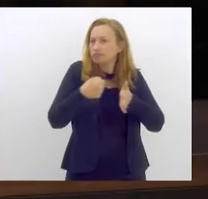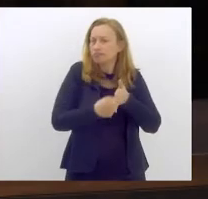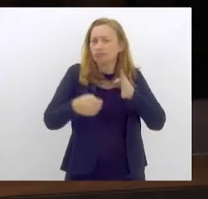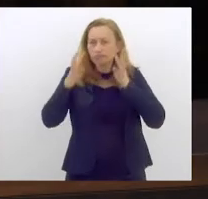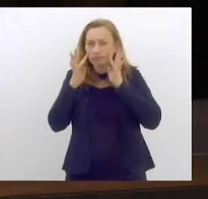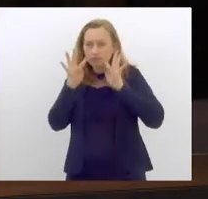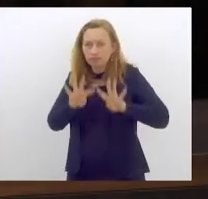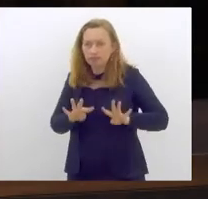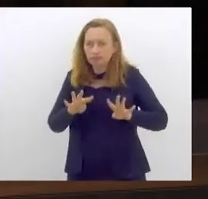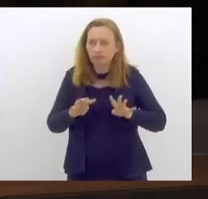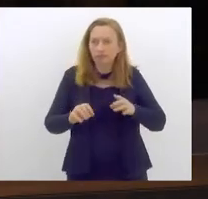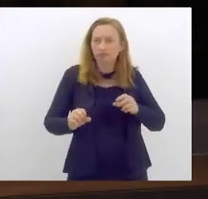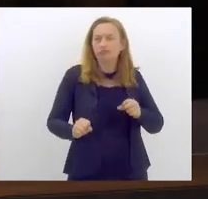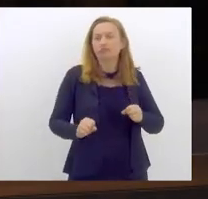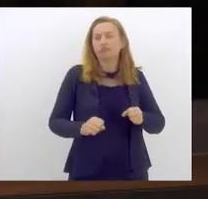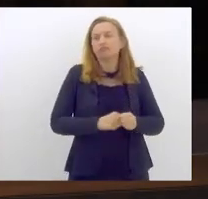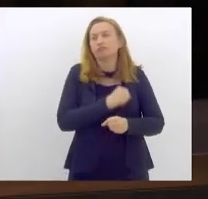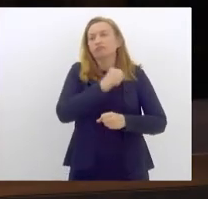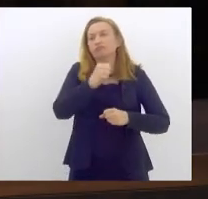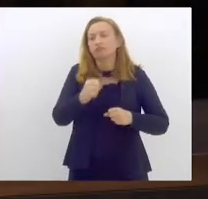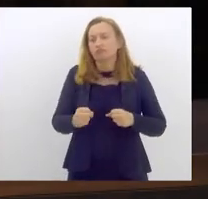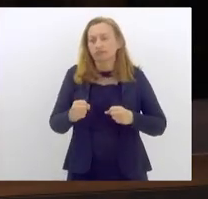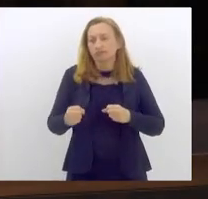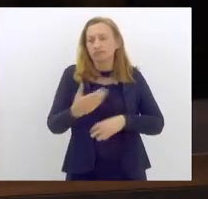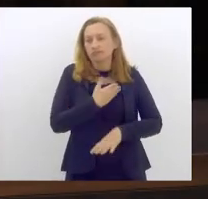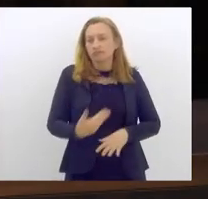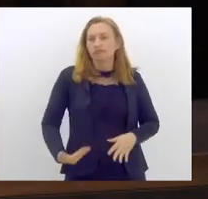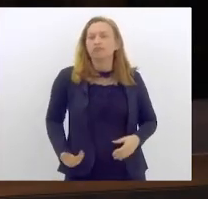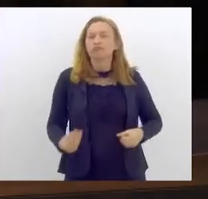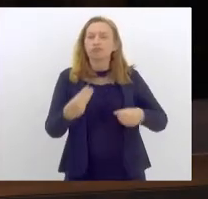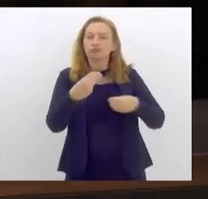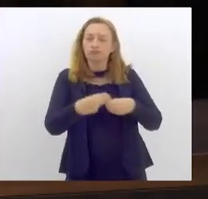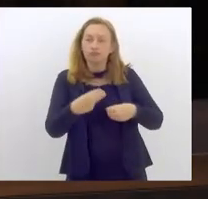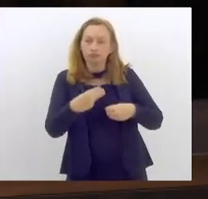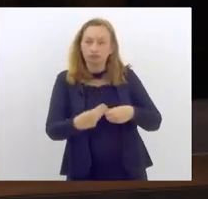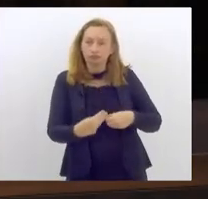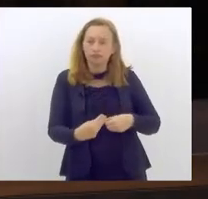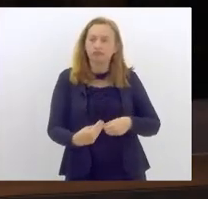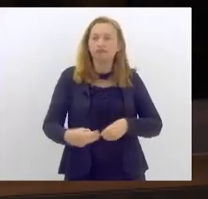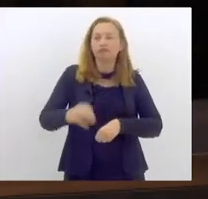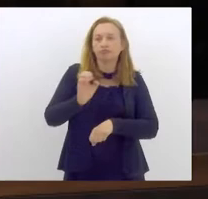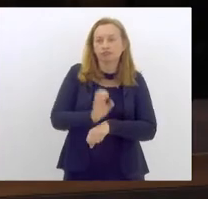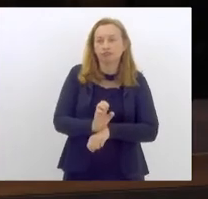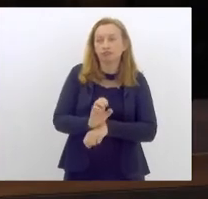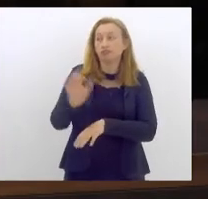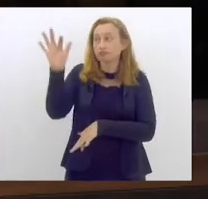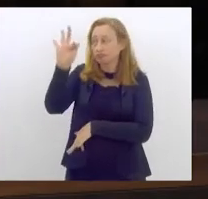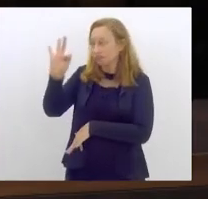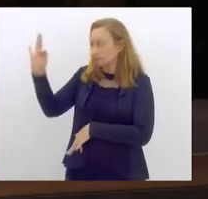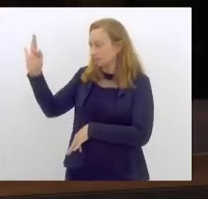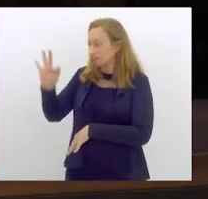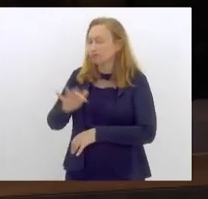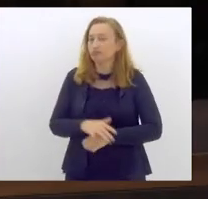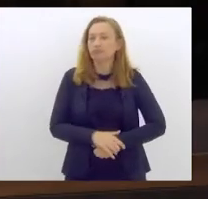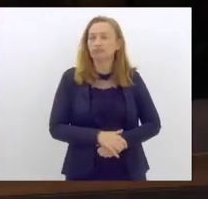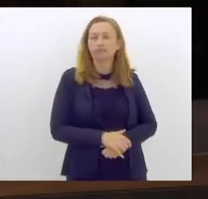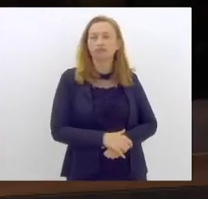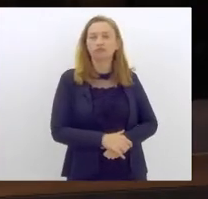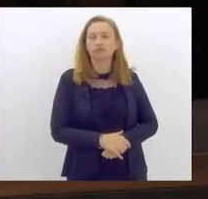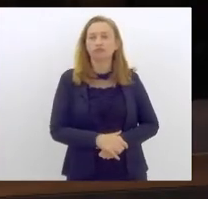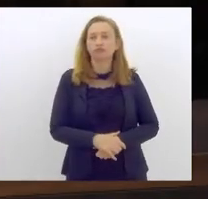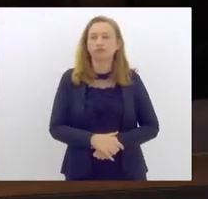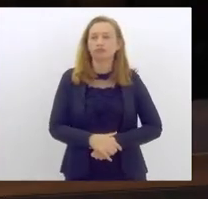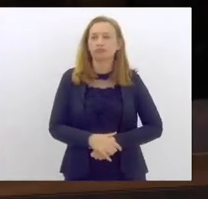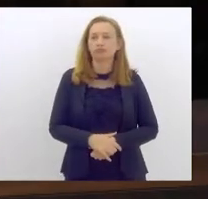do poder público em todas as instâncias seja Municipal Estadual e Federal é